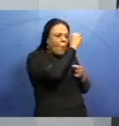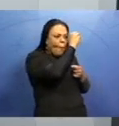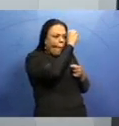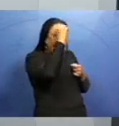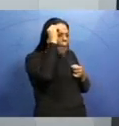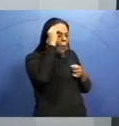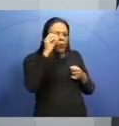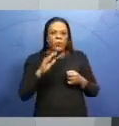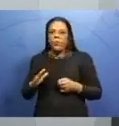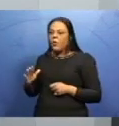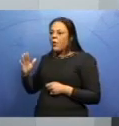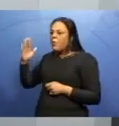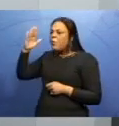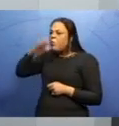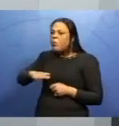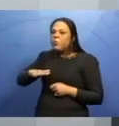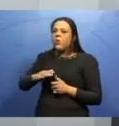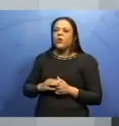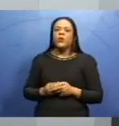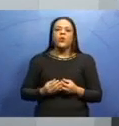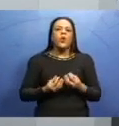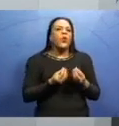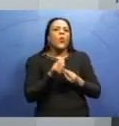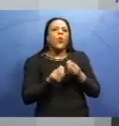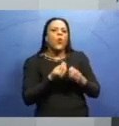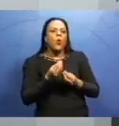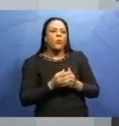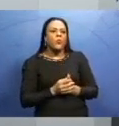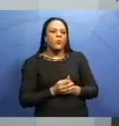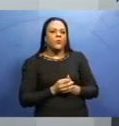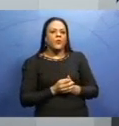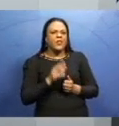pensar um pouquinho, lembrando lá na fábula.